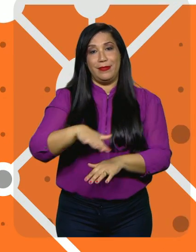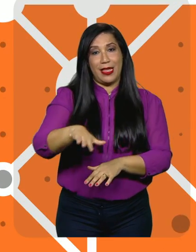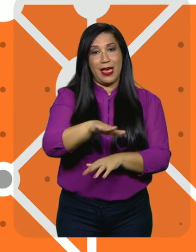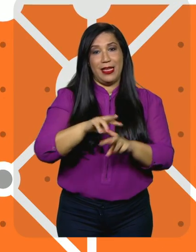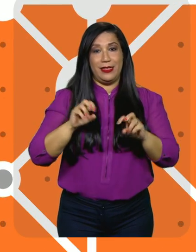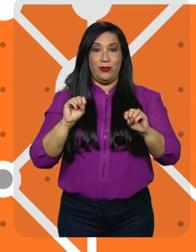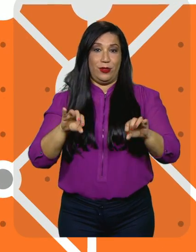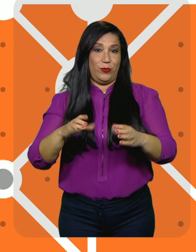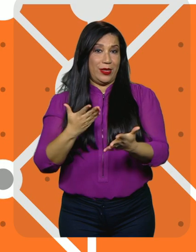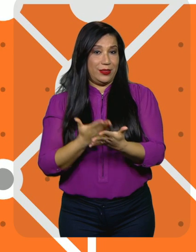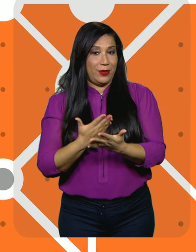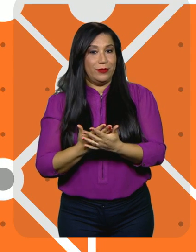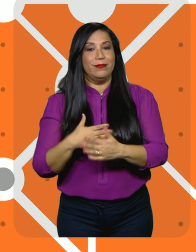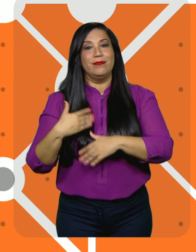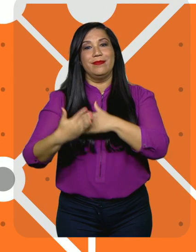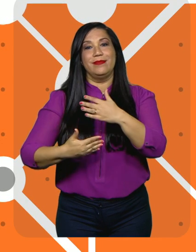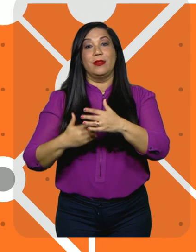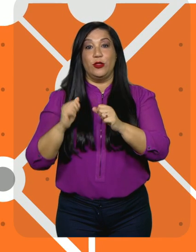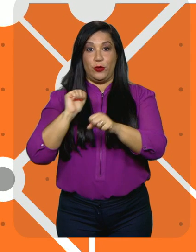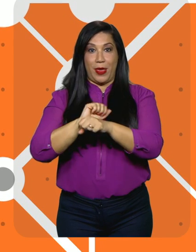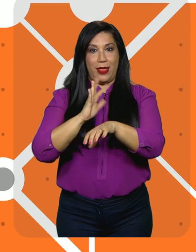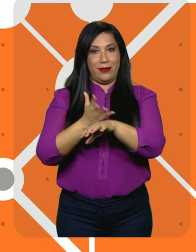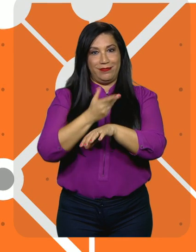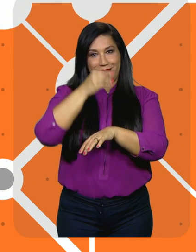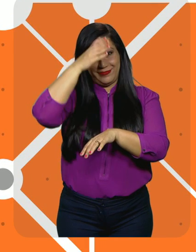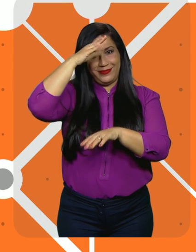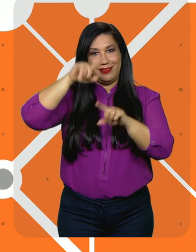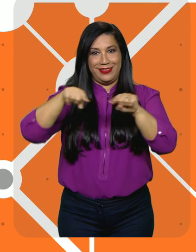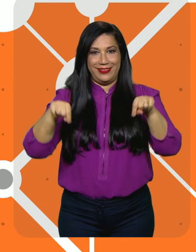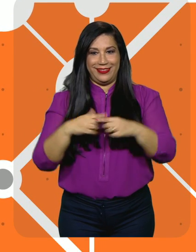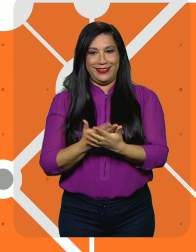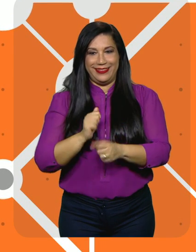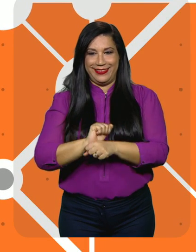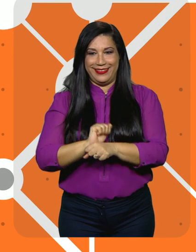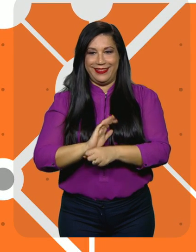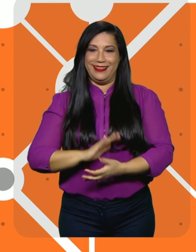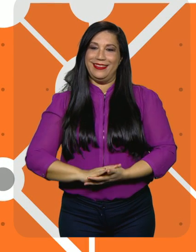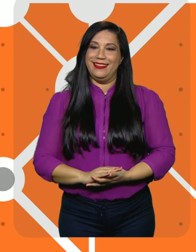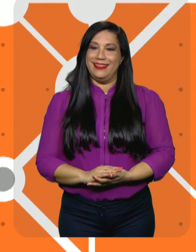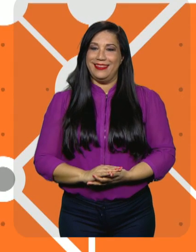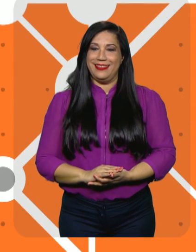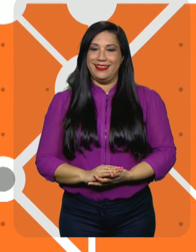Em instantes, altas habilidades em sala de aula.